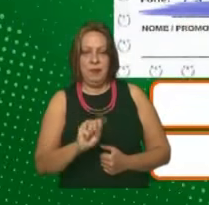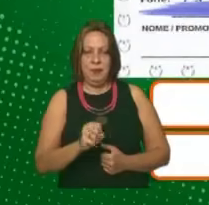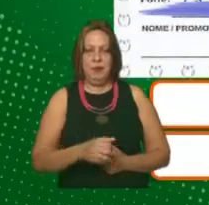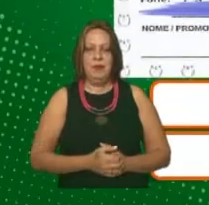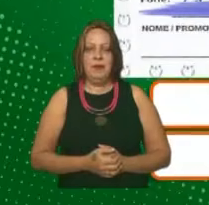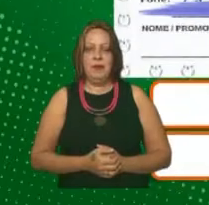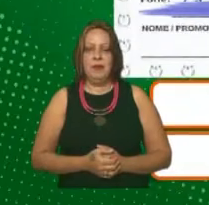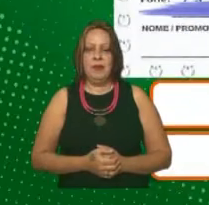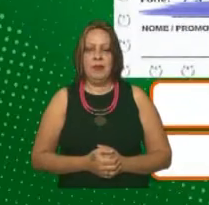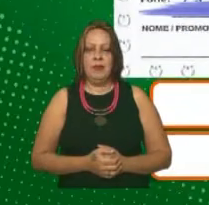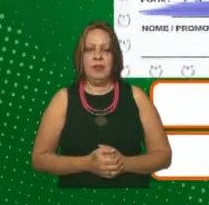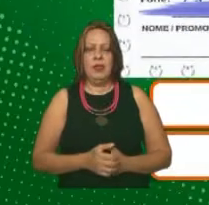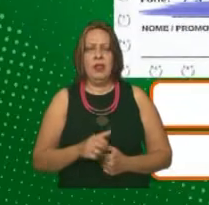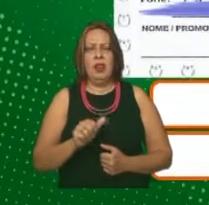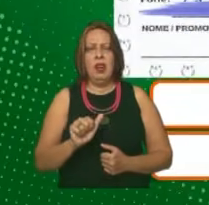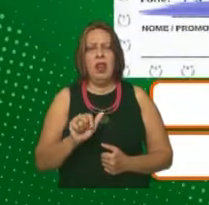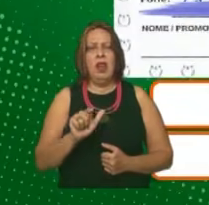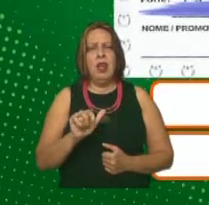147538, Alísio